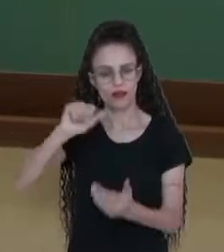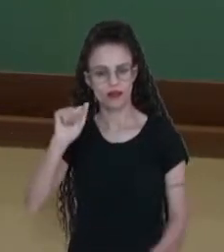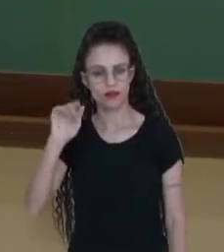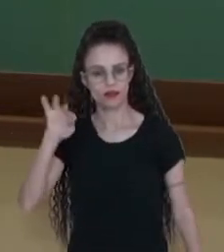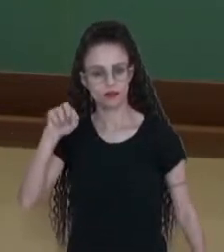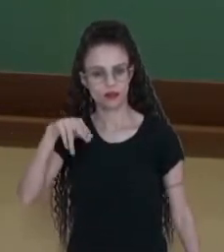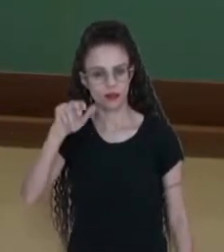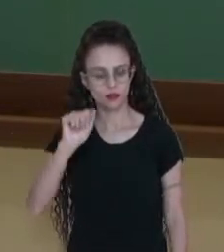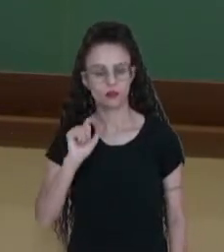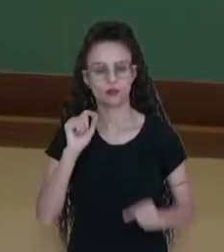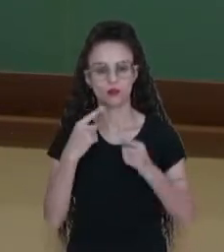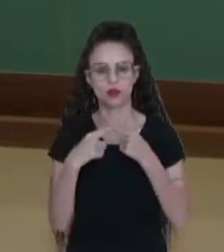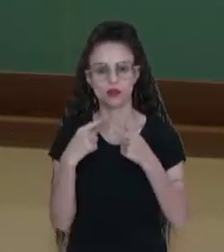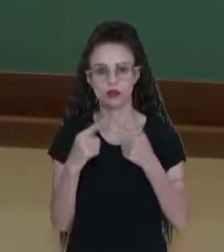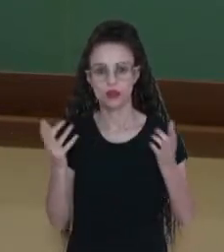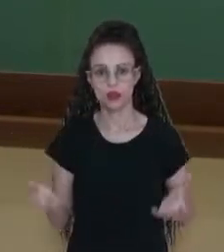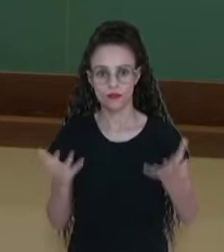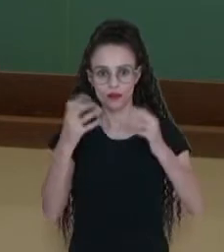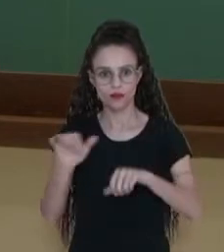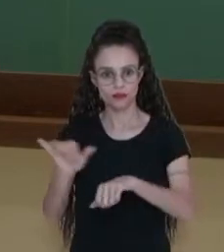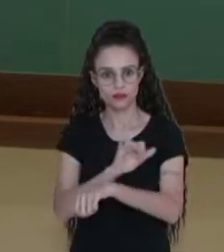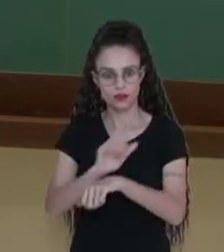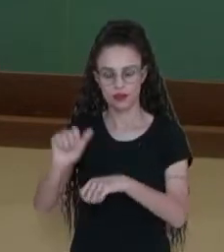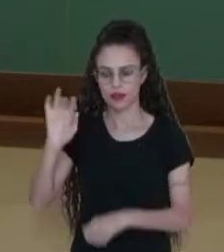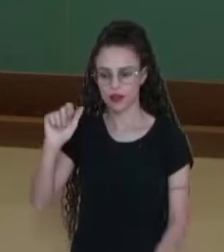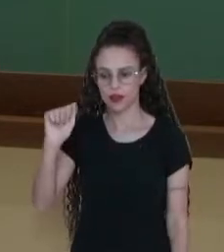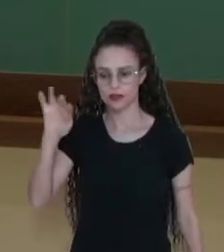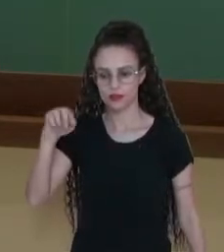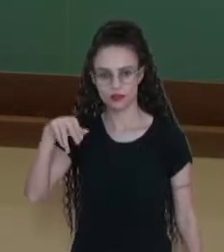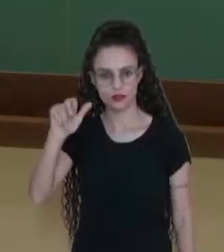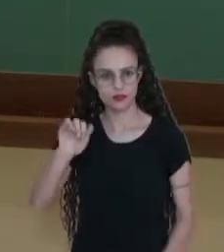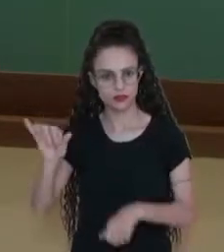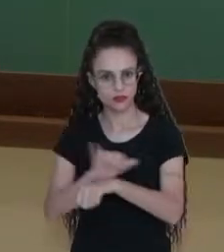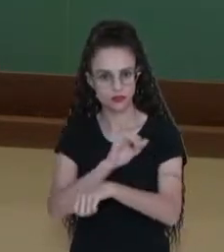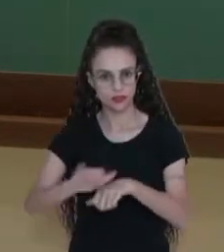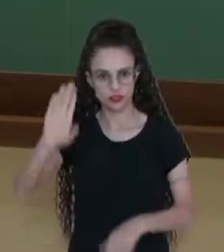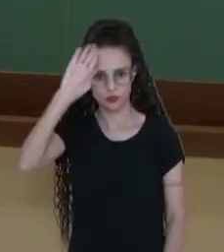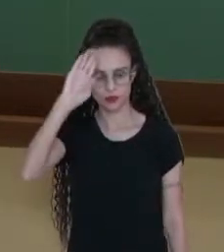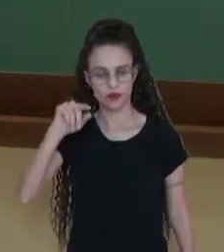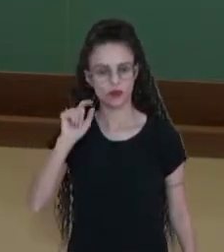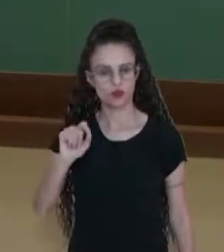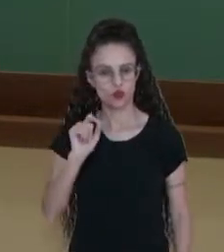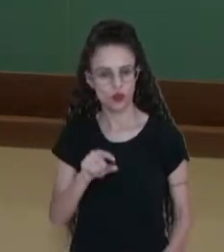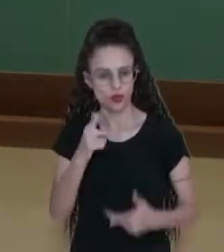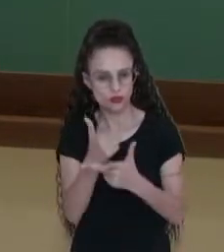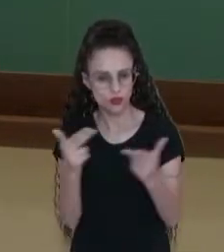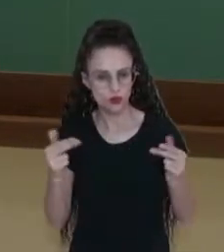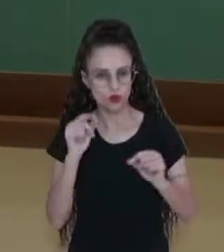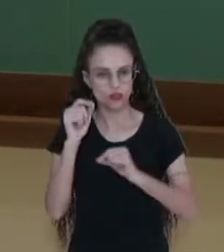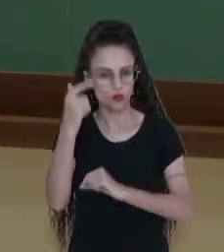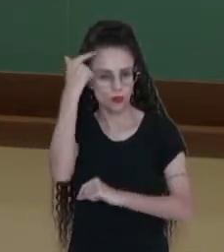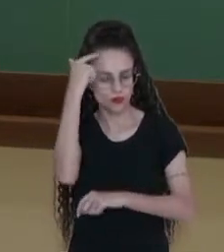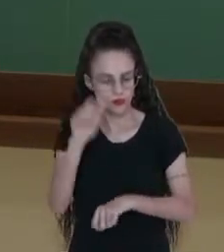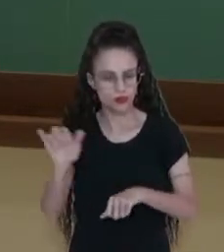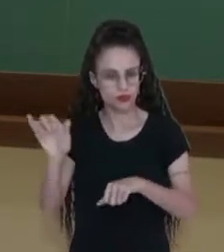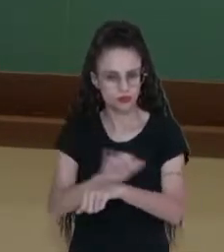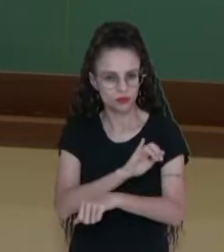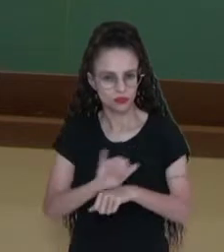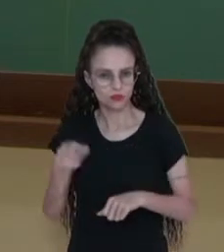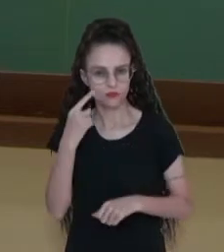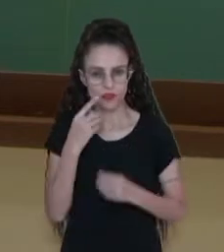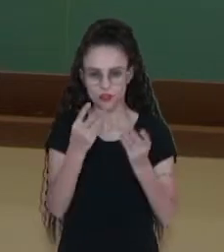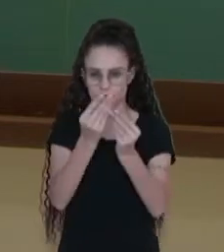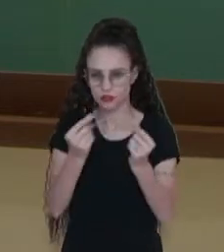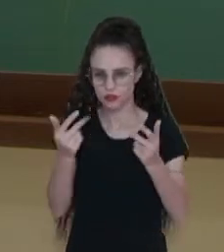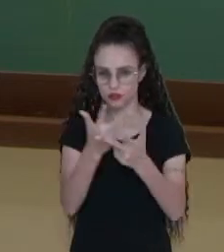eles colocam muito a ênfase na estratégia. Atena era a deusa da estratégia militar. Então eles colocam muito essa questão do pensar, a questão de ver a essência das